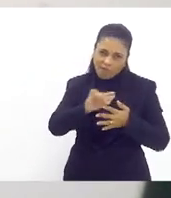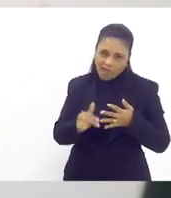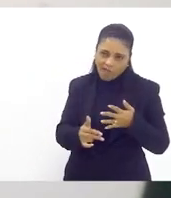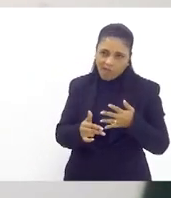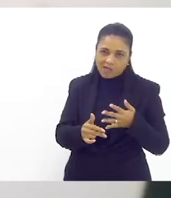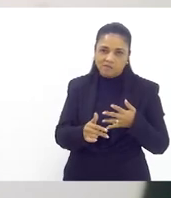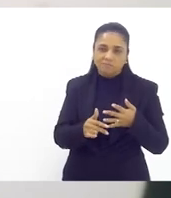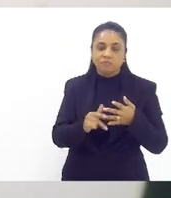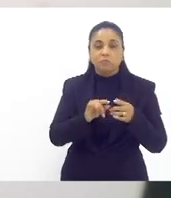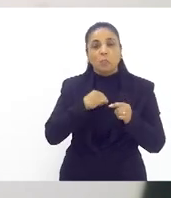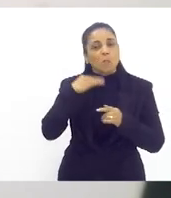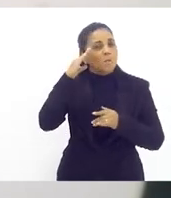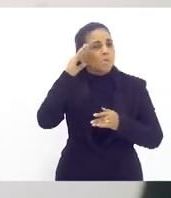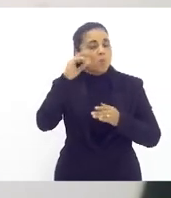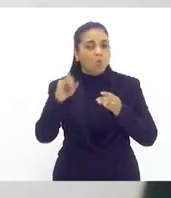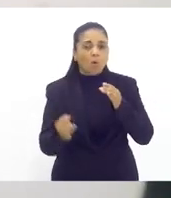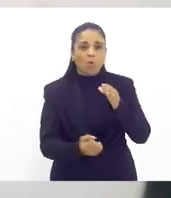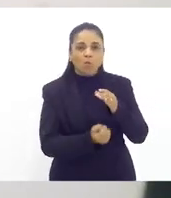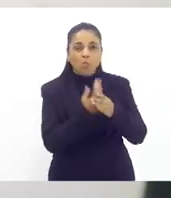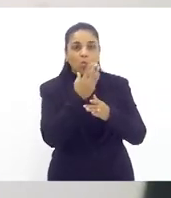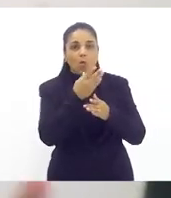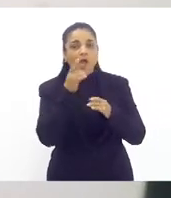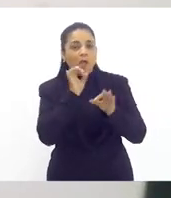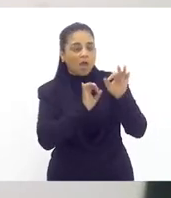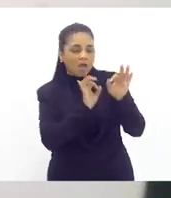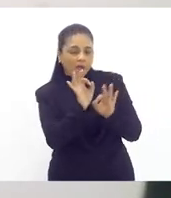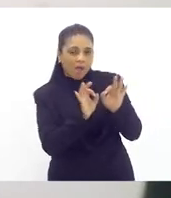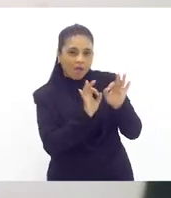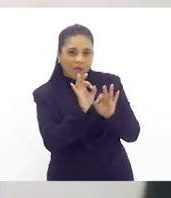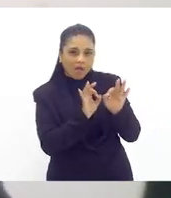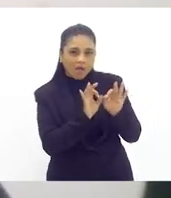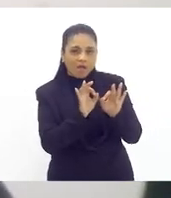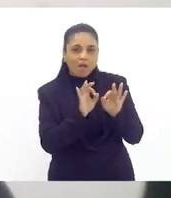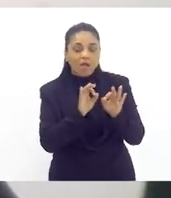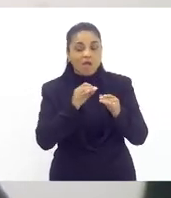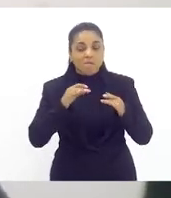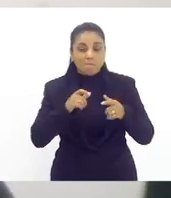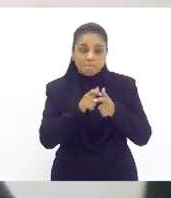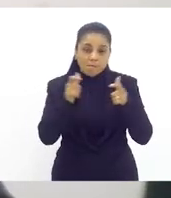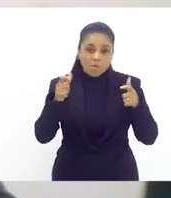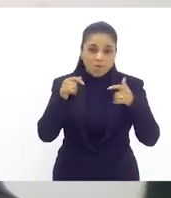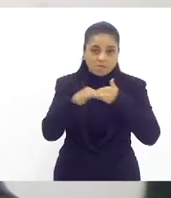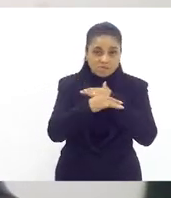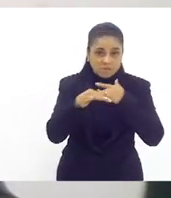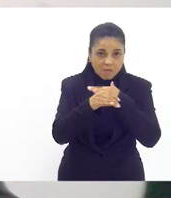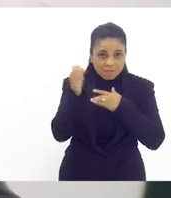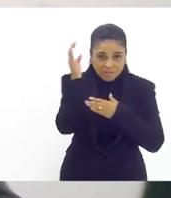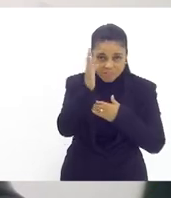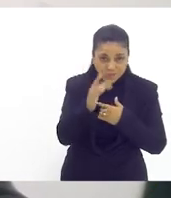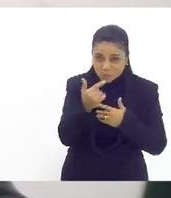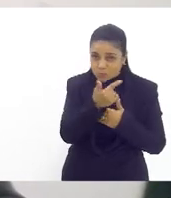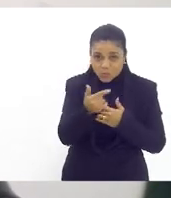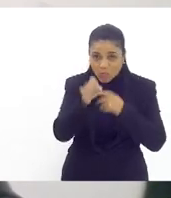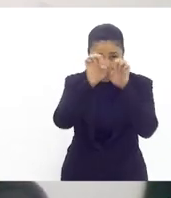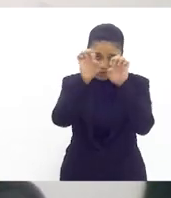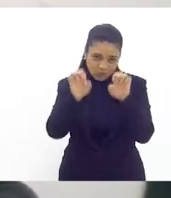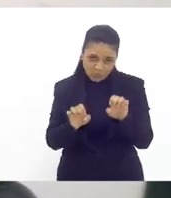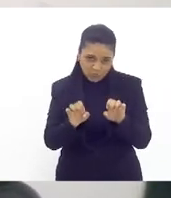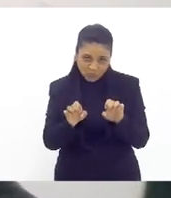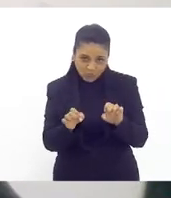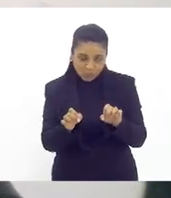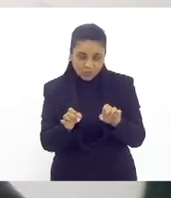criar elaborar porque a maioria das cidades do Brasil Infelizmente ainda não tem essas estruturas então